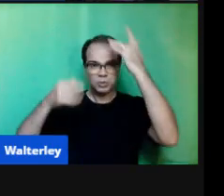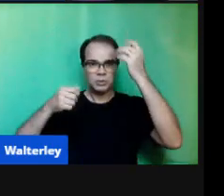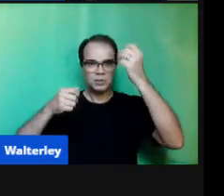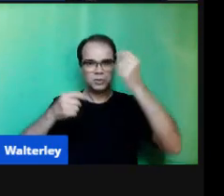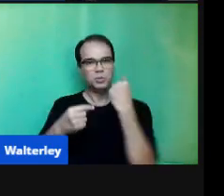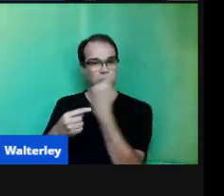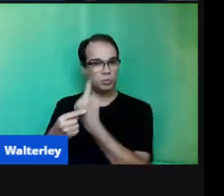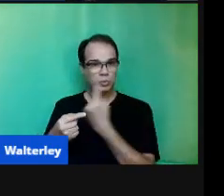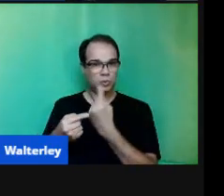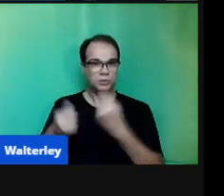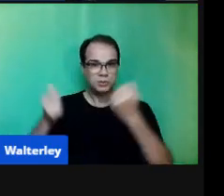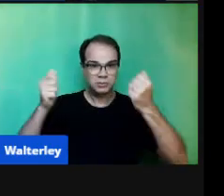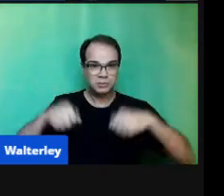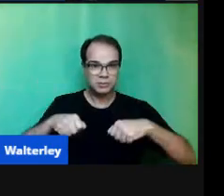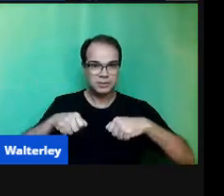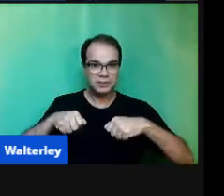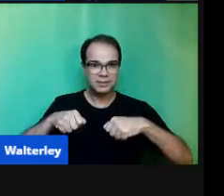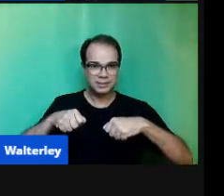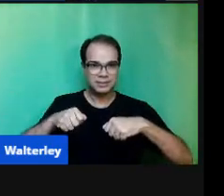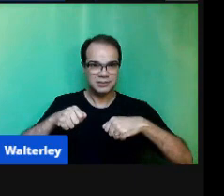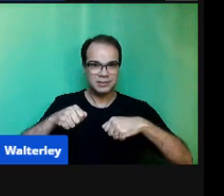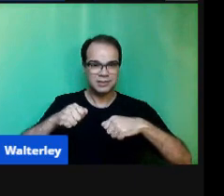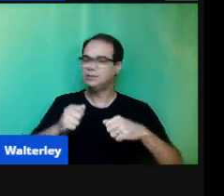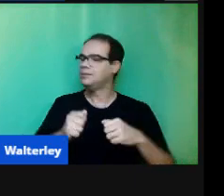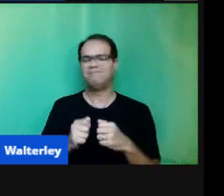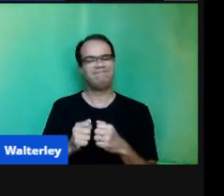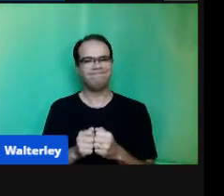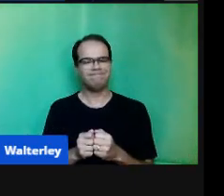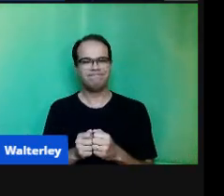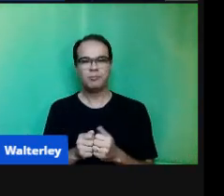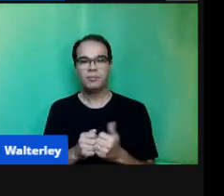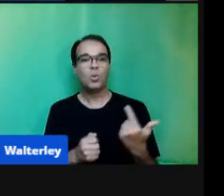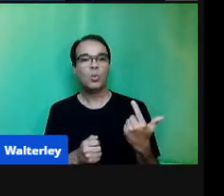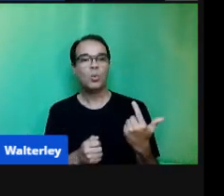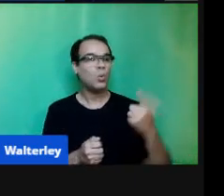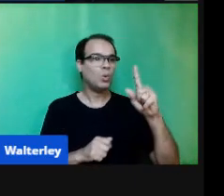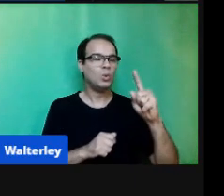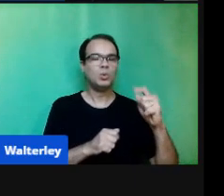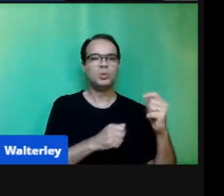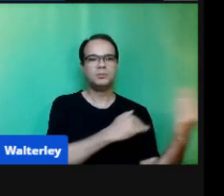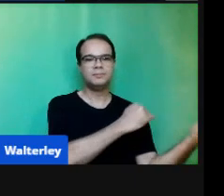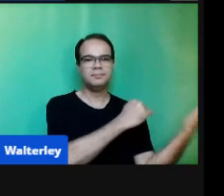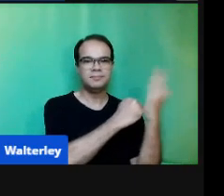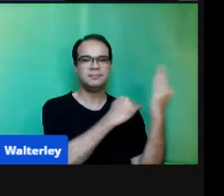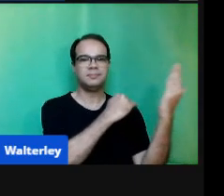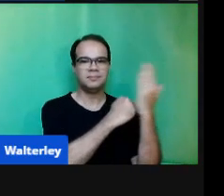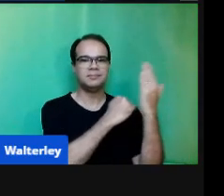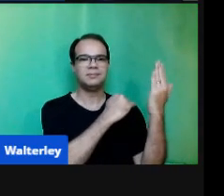sempre com pouquíssimos recursos e muita criatividade.